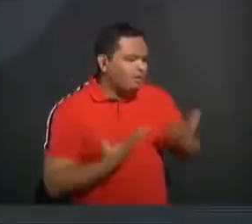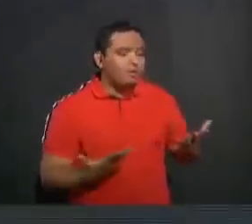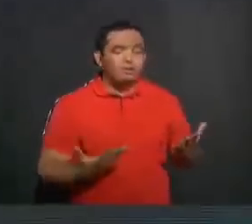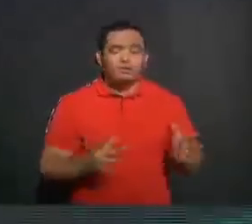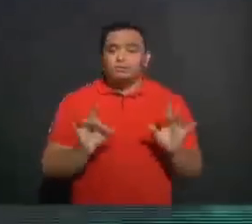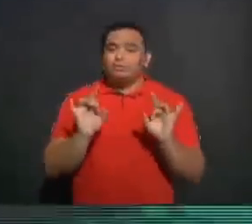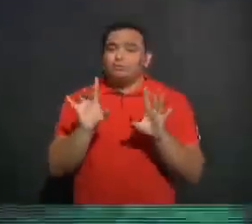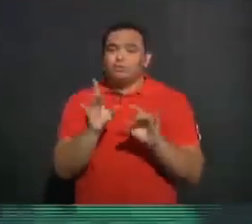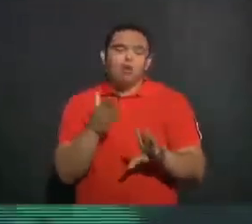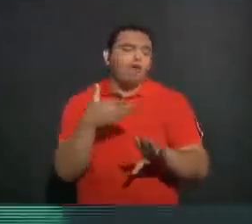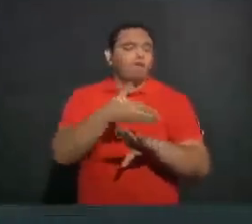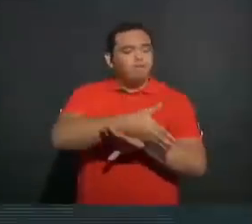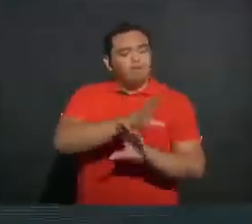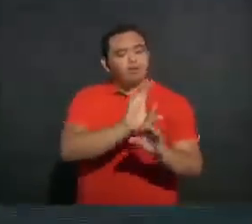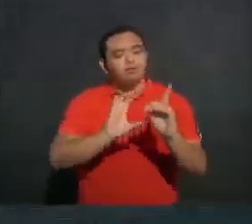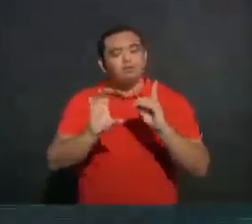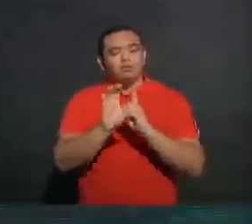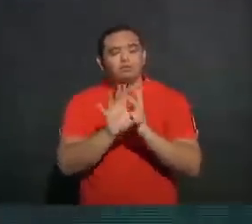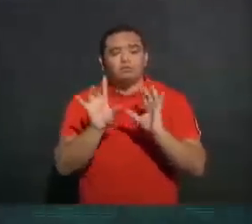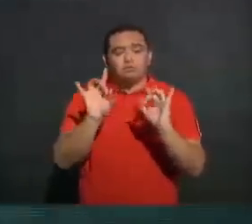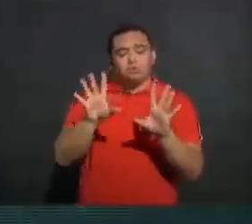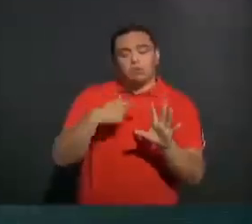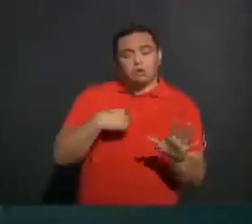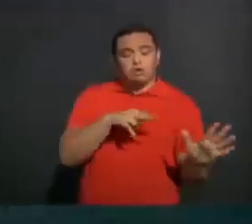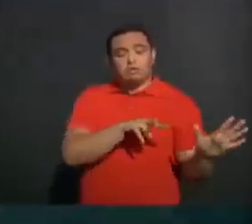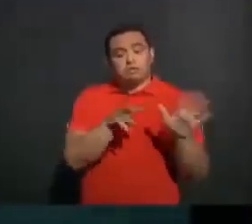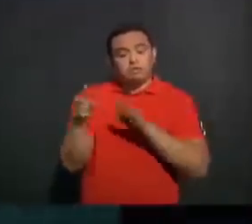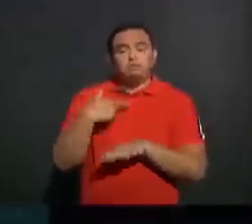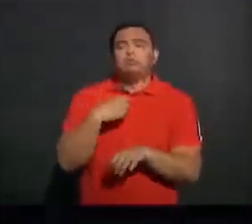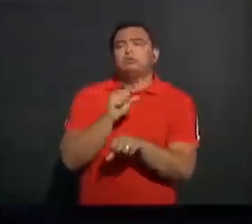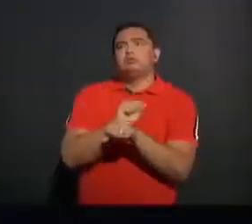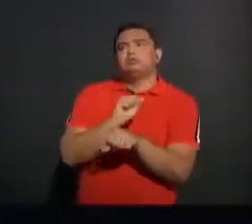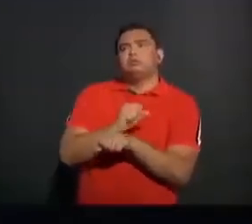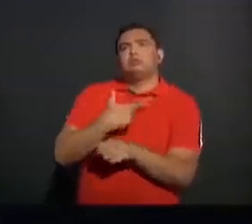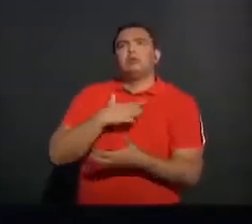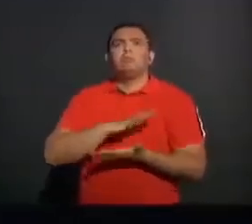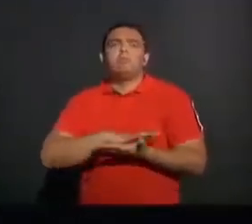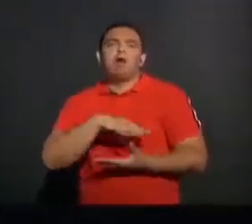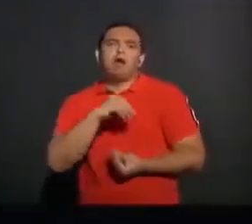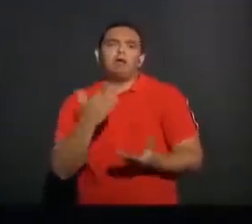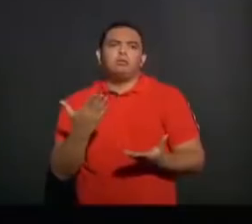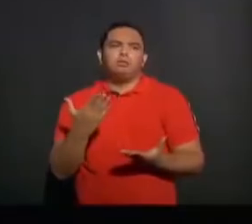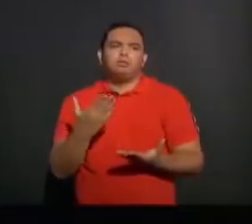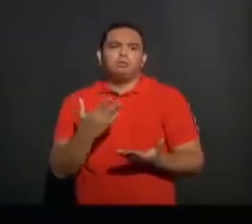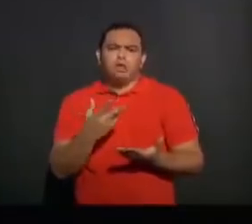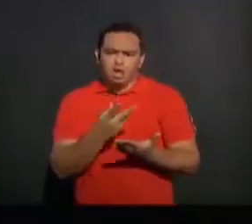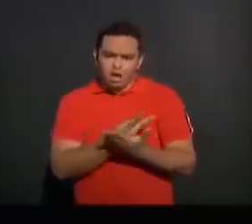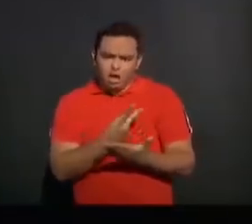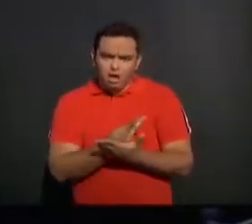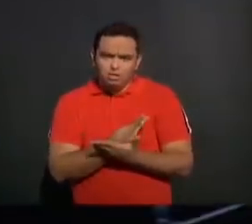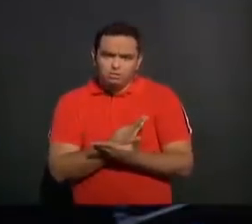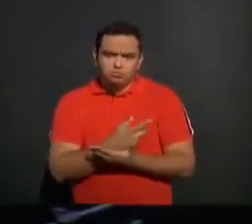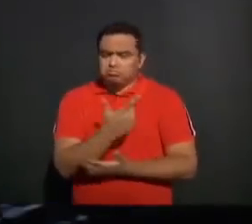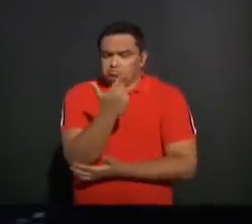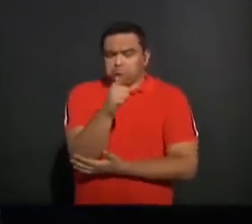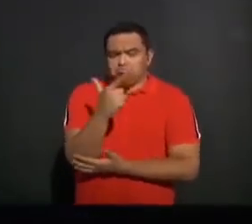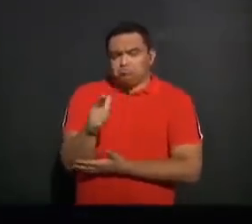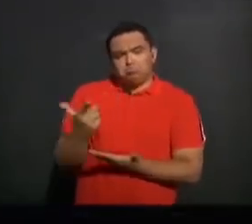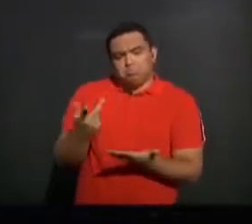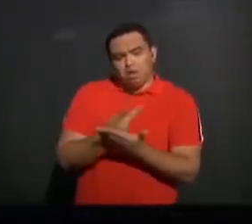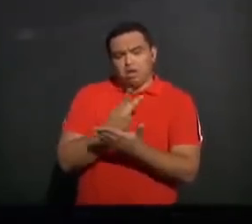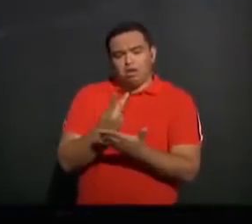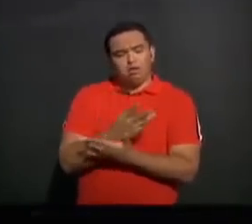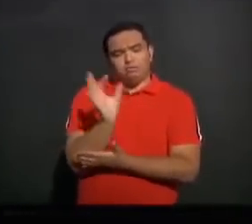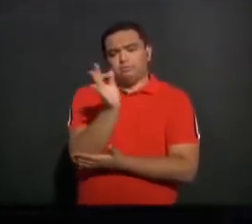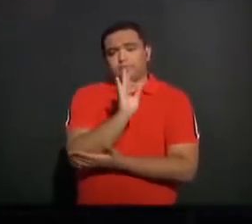para: ai, estou aqui, essa semana estou precisando tanto que a minha alma. Tem alguma coisa de errada nisso? Não tem. Não